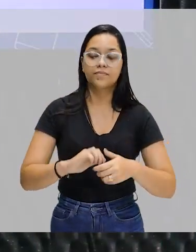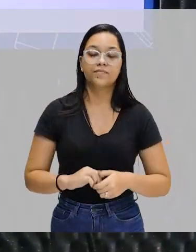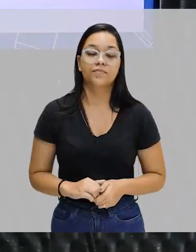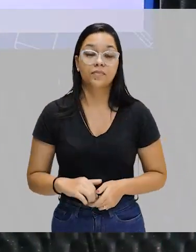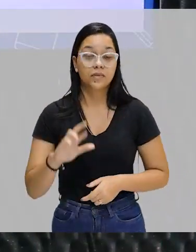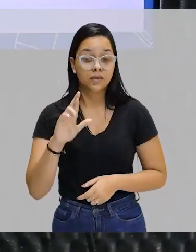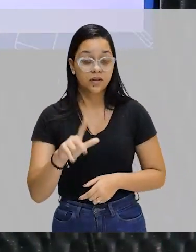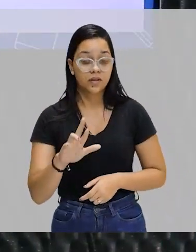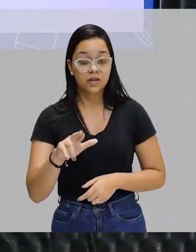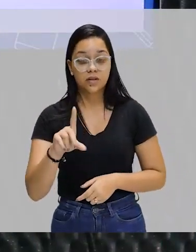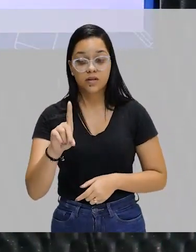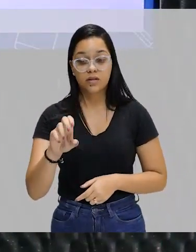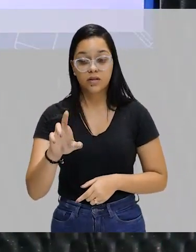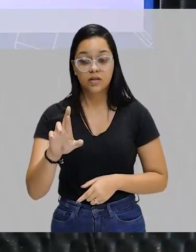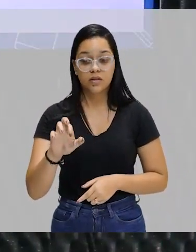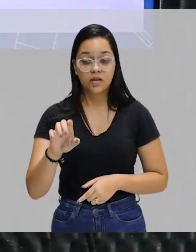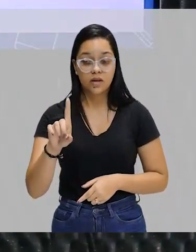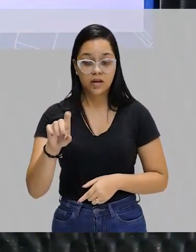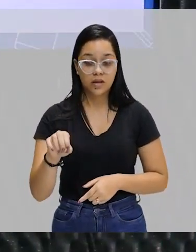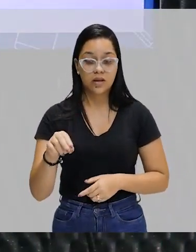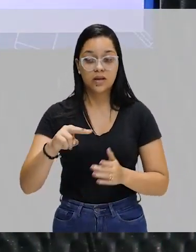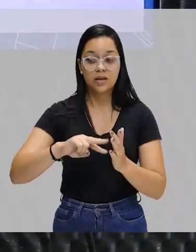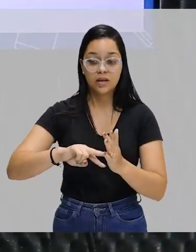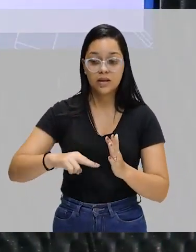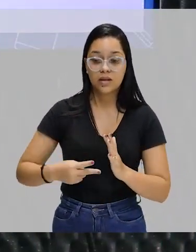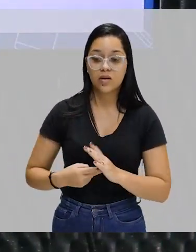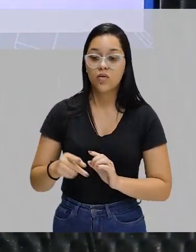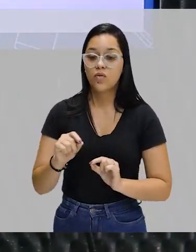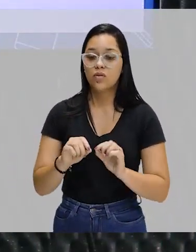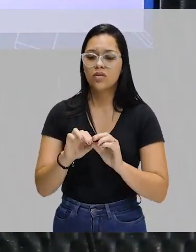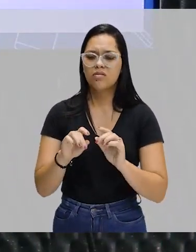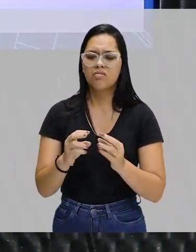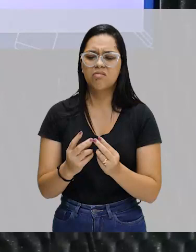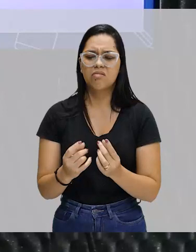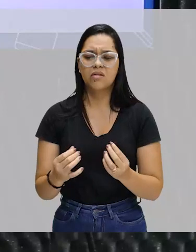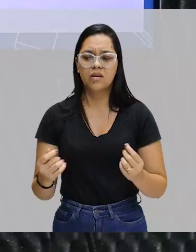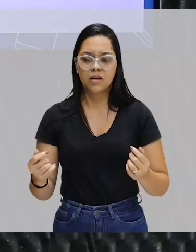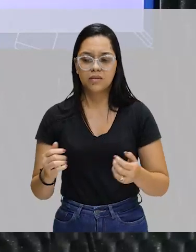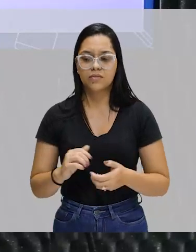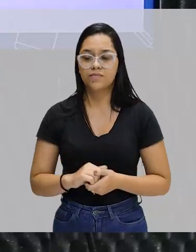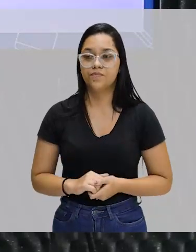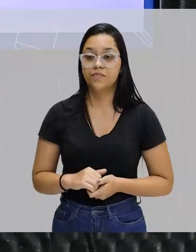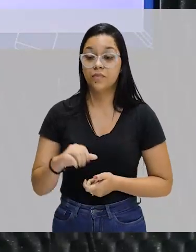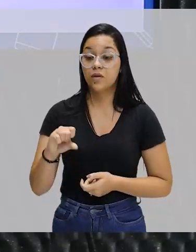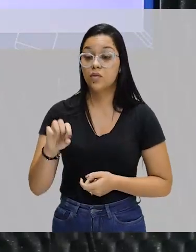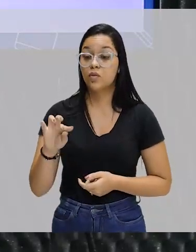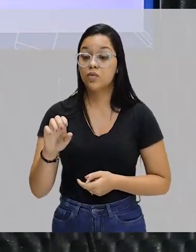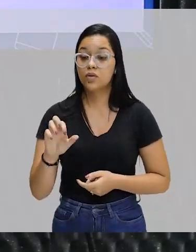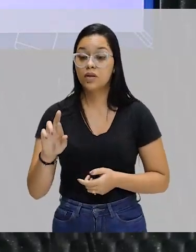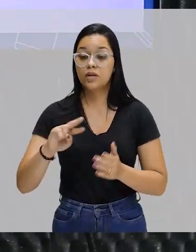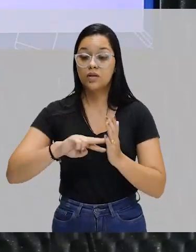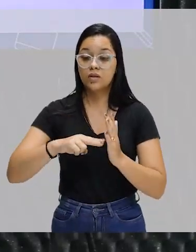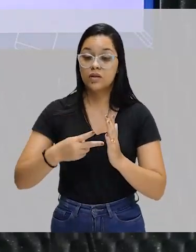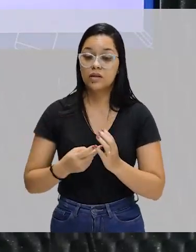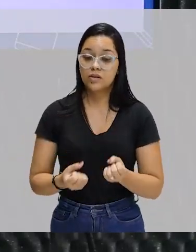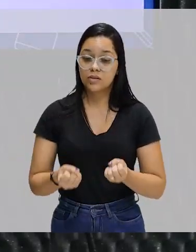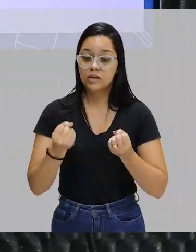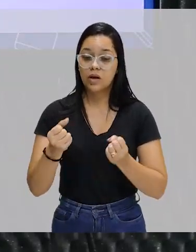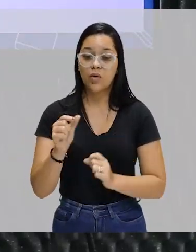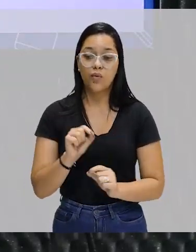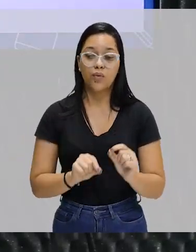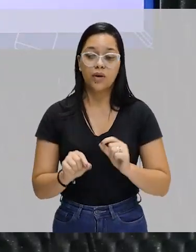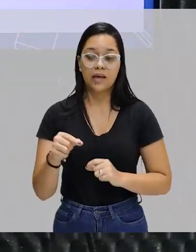lugar. Diferentemente de degradado, que significa deteriorado. Suster significa